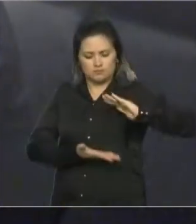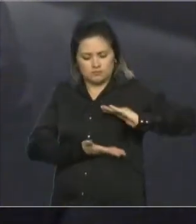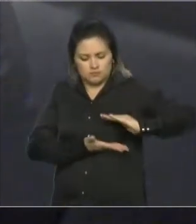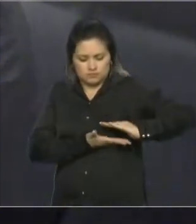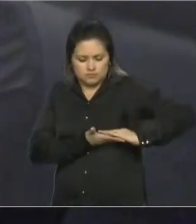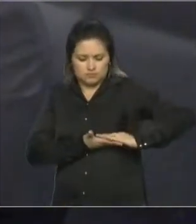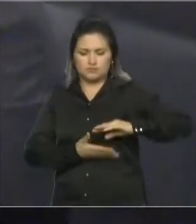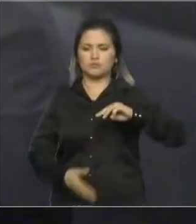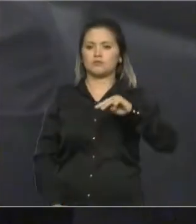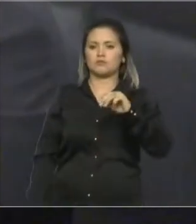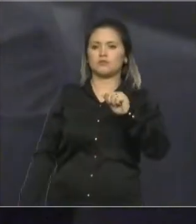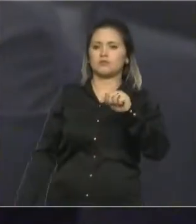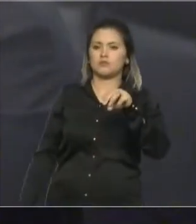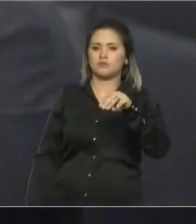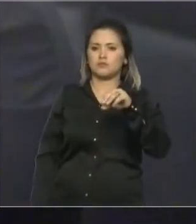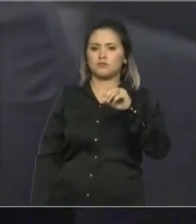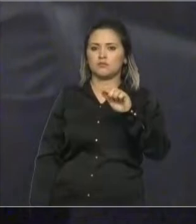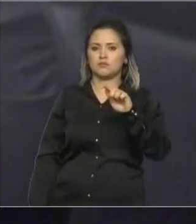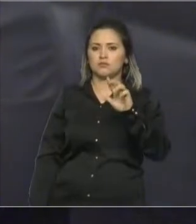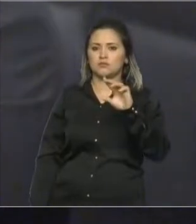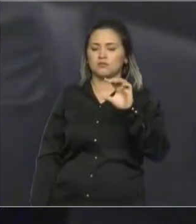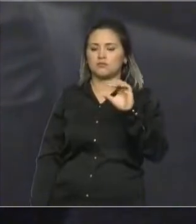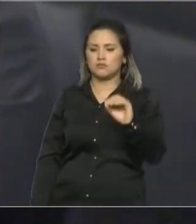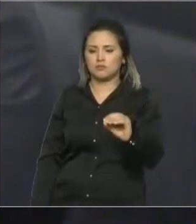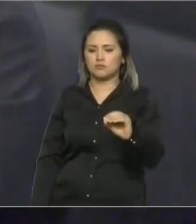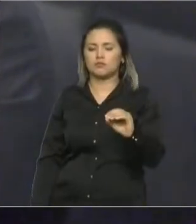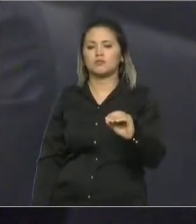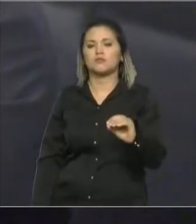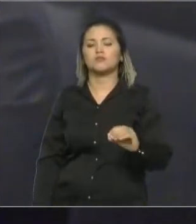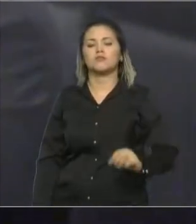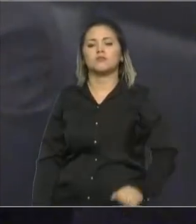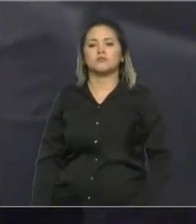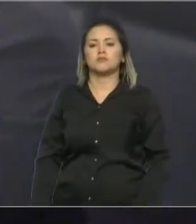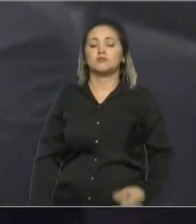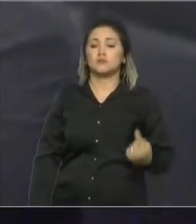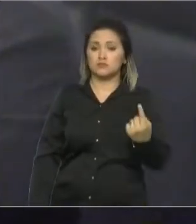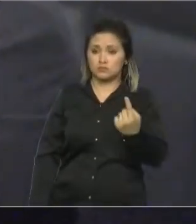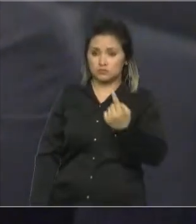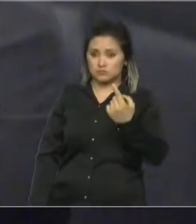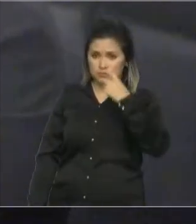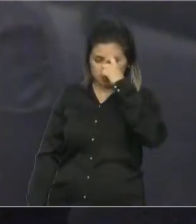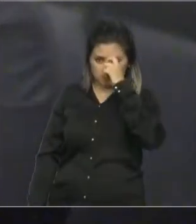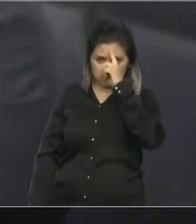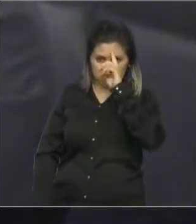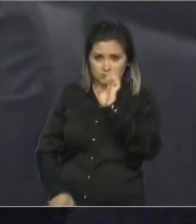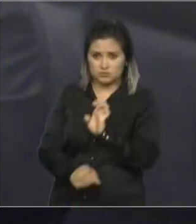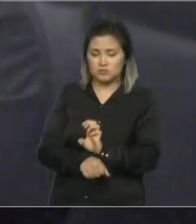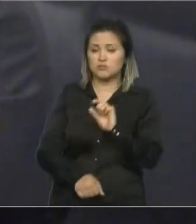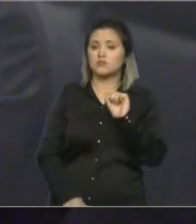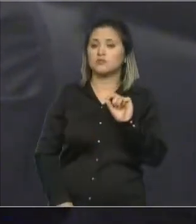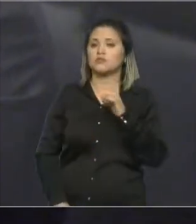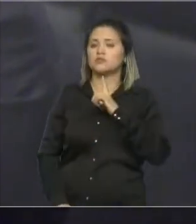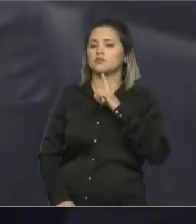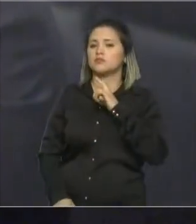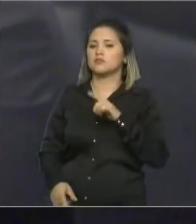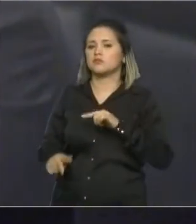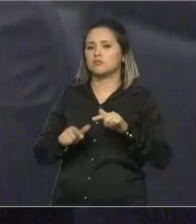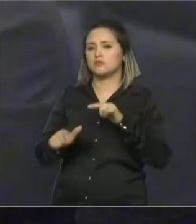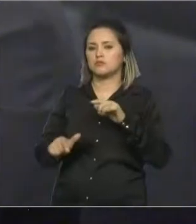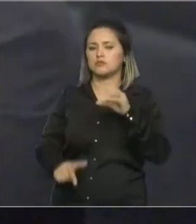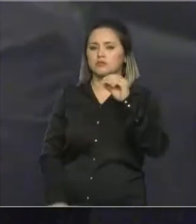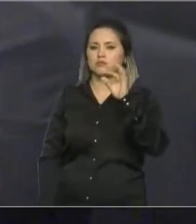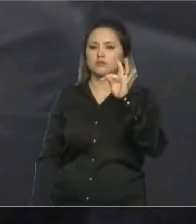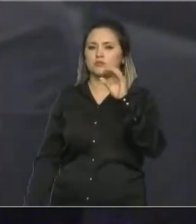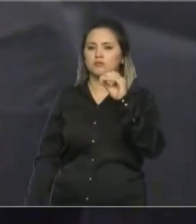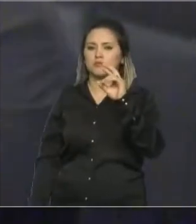serviço de otorrino, que funciona e não funcionava, e hoje é um dos únicos hospitais do estado que tem um serviço de otorrino funcionando, e várias